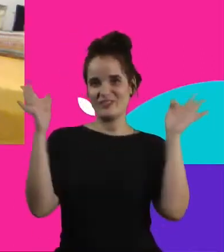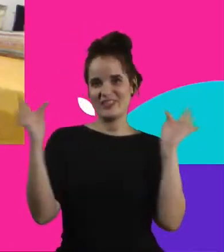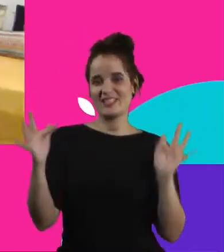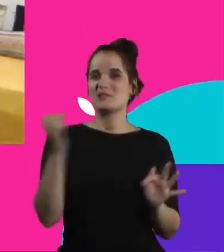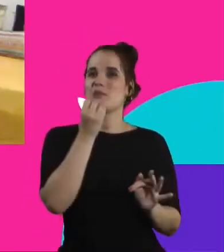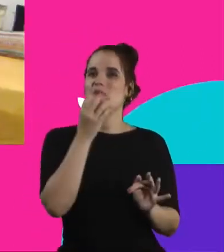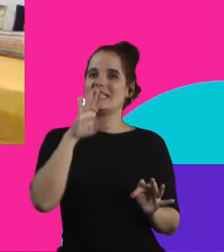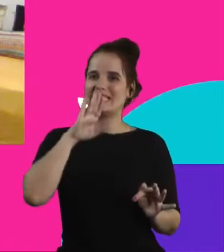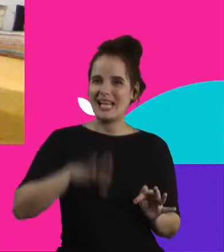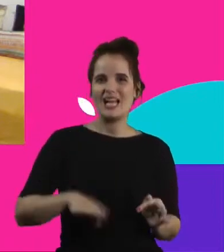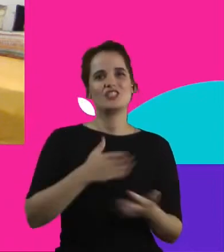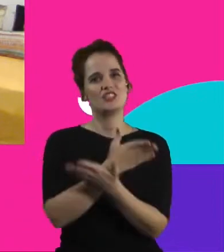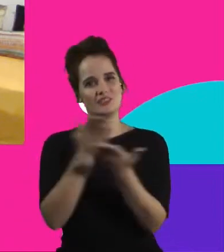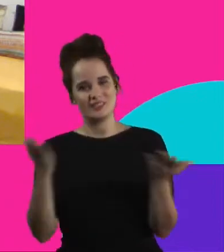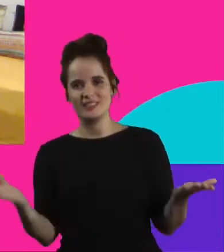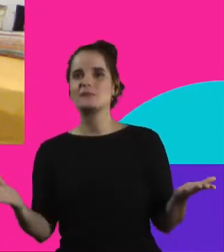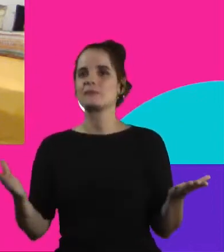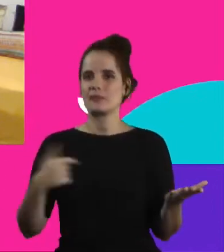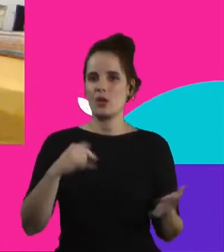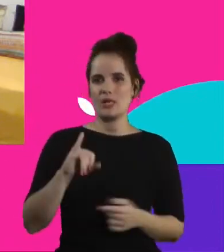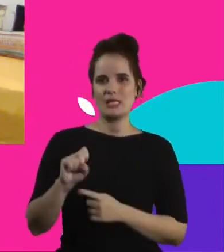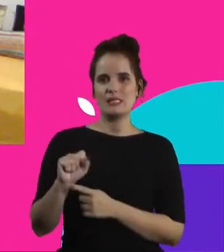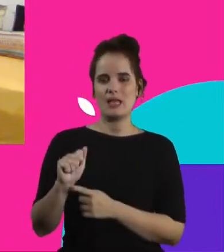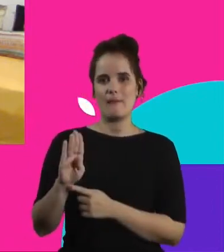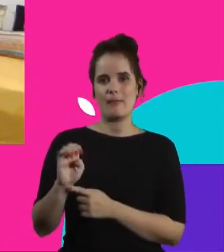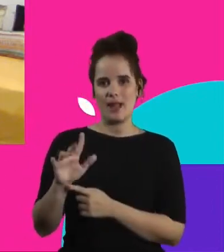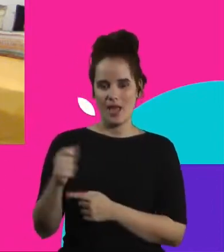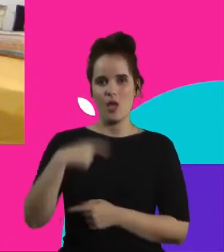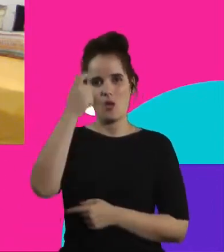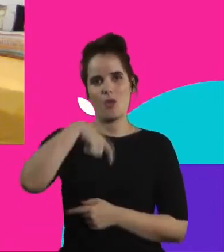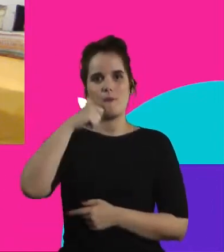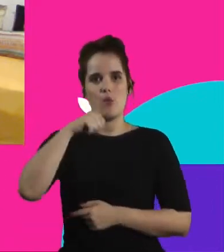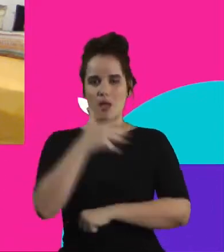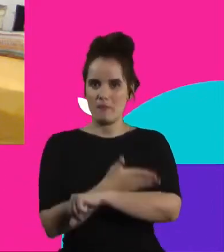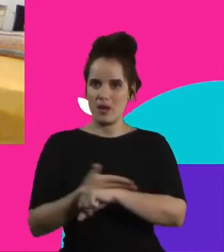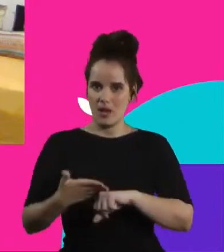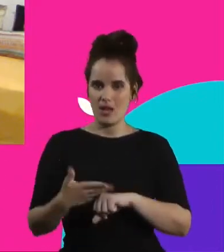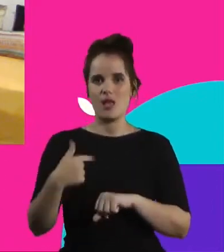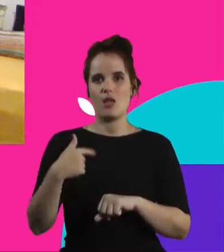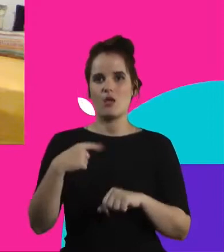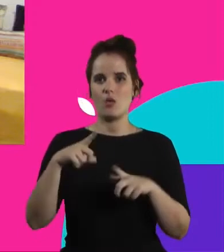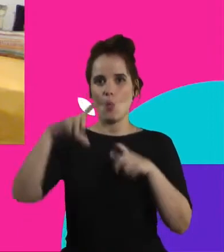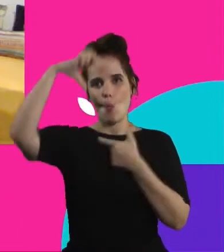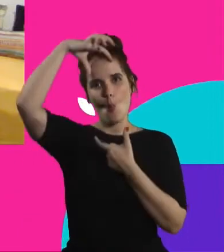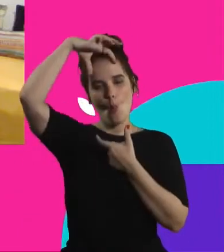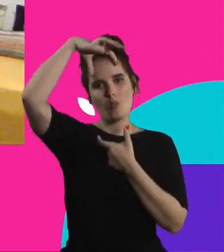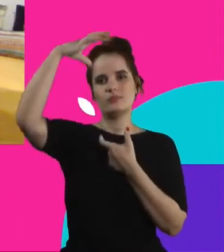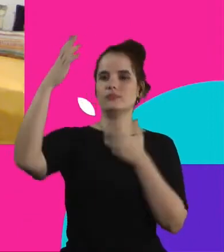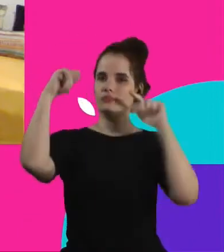tarde a todas, todos e todes. Eu sou a Isabela Cruz, eu sou uma mulher branca, eu tenho um rosto oval, eu tenho